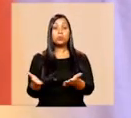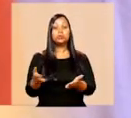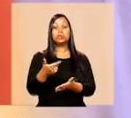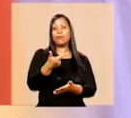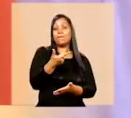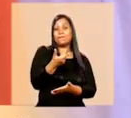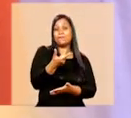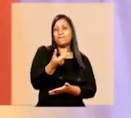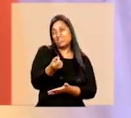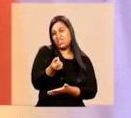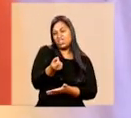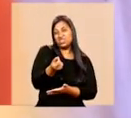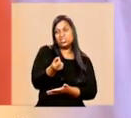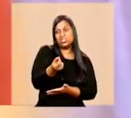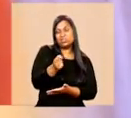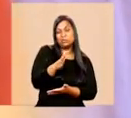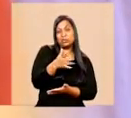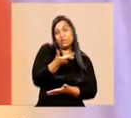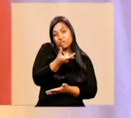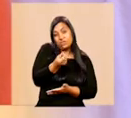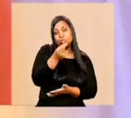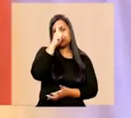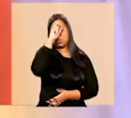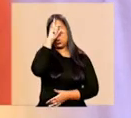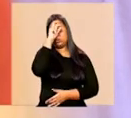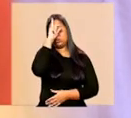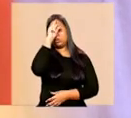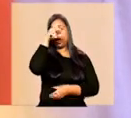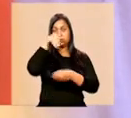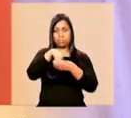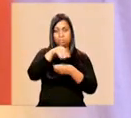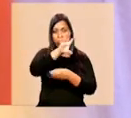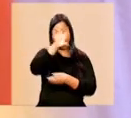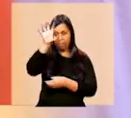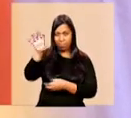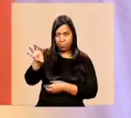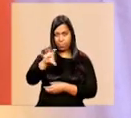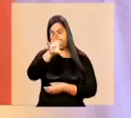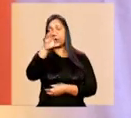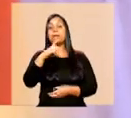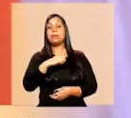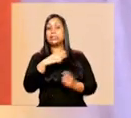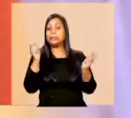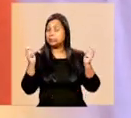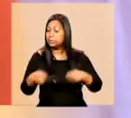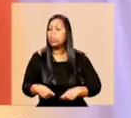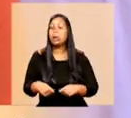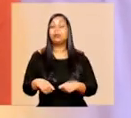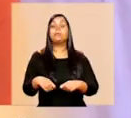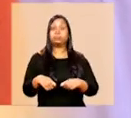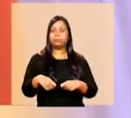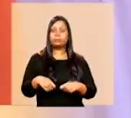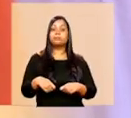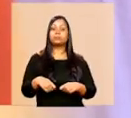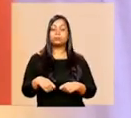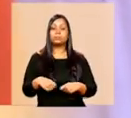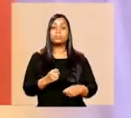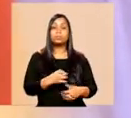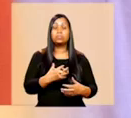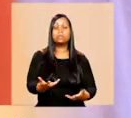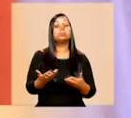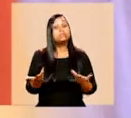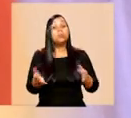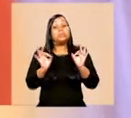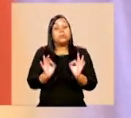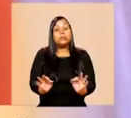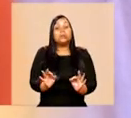tem mais de 20, temos no total, né, na verdade, 20 hospitais dentro dessa regional que tem potencial e que trata a doação.